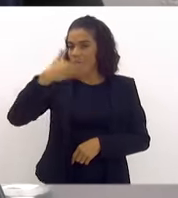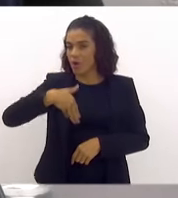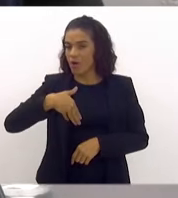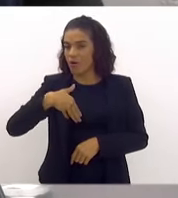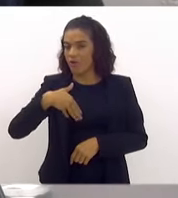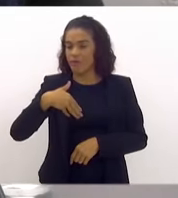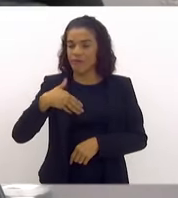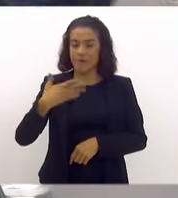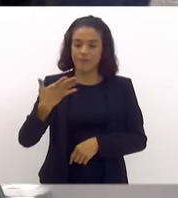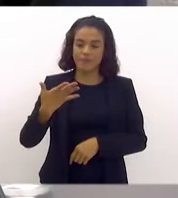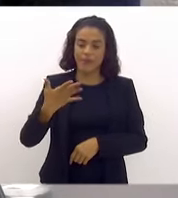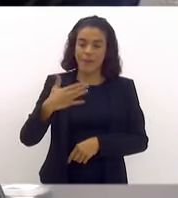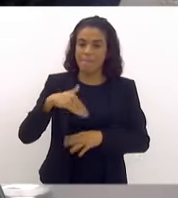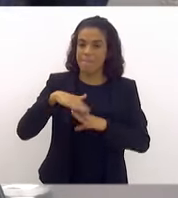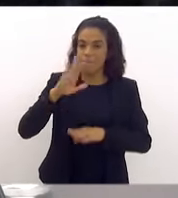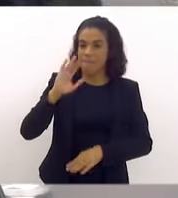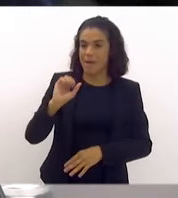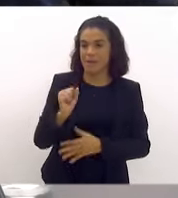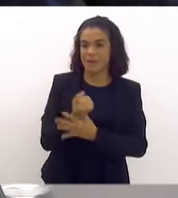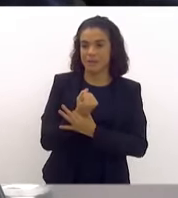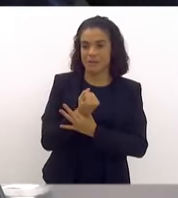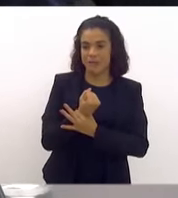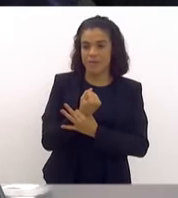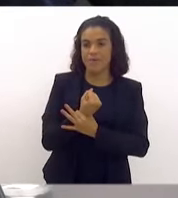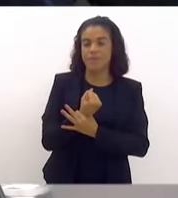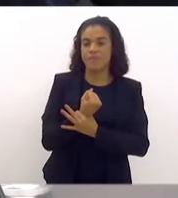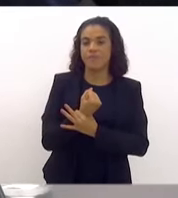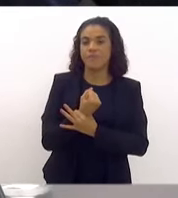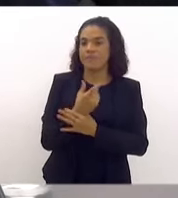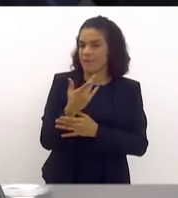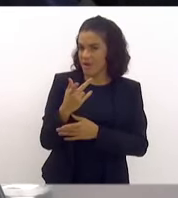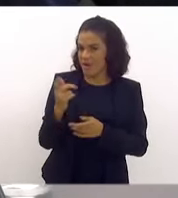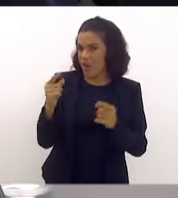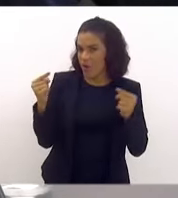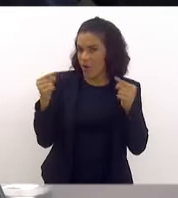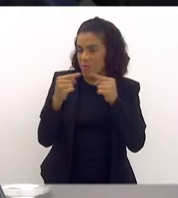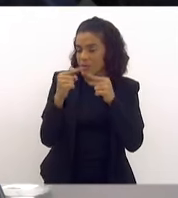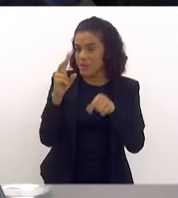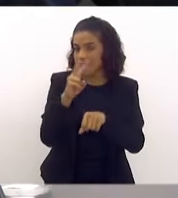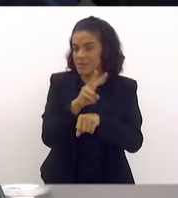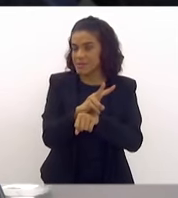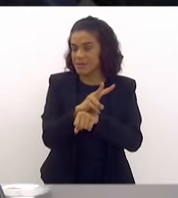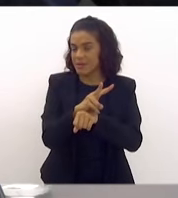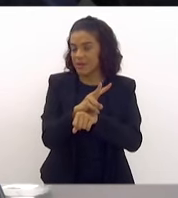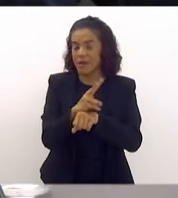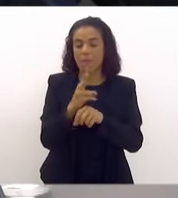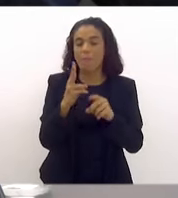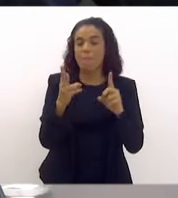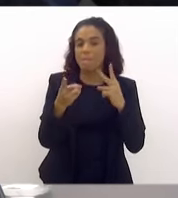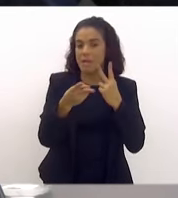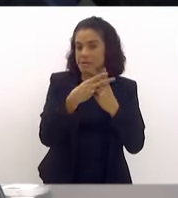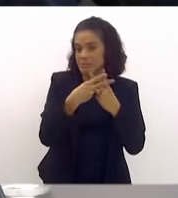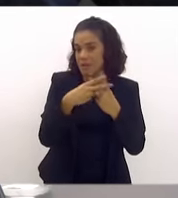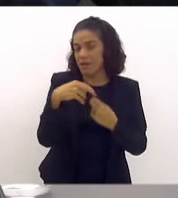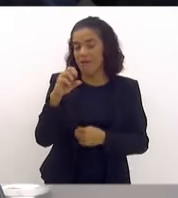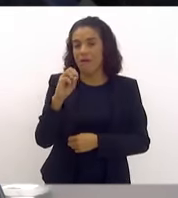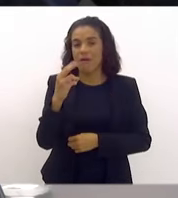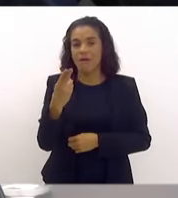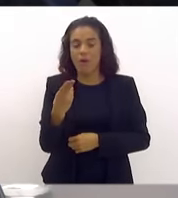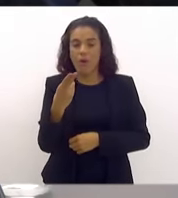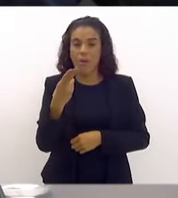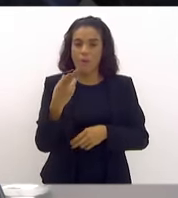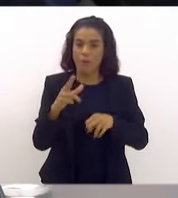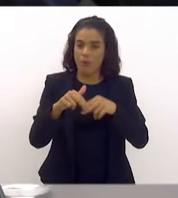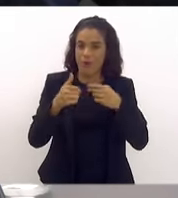eh mais seguro caberia uma prisão ou para proteção da ordem pública ou por conveniência da instrução